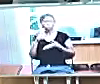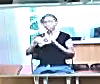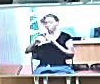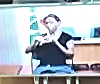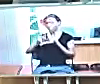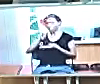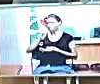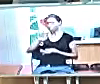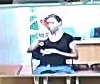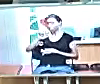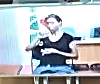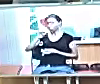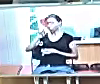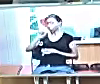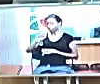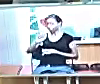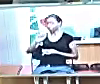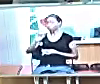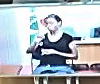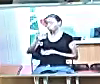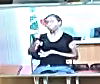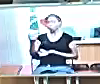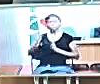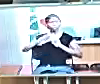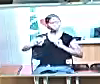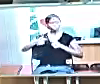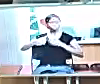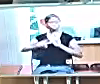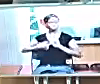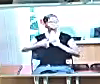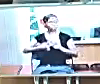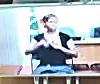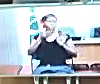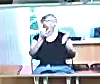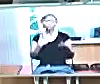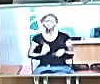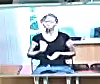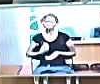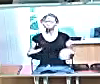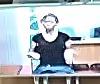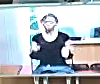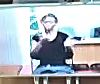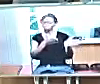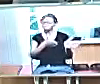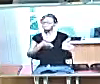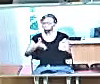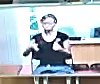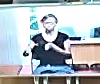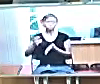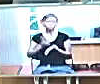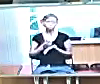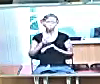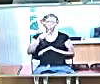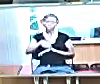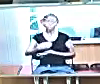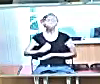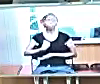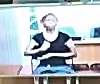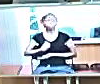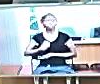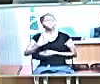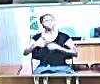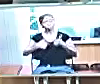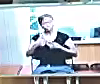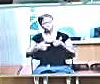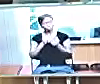pra apresentar e ficamos à disposição durante todo o processo também aqui no dia de hoje pra participar desse processo e